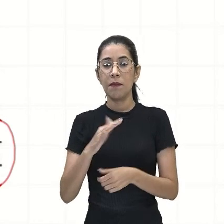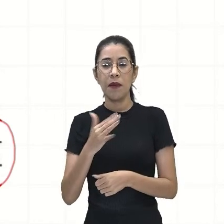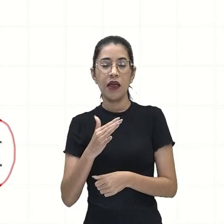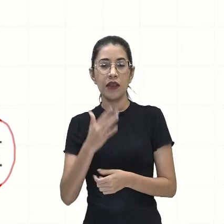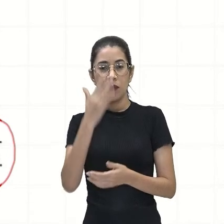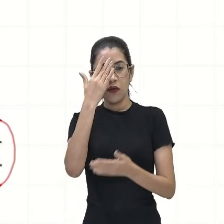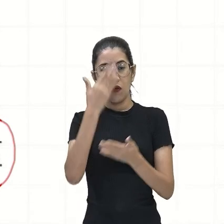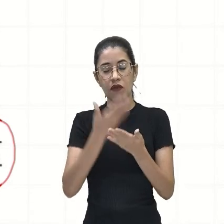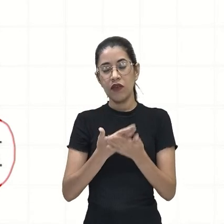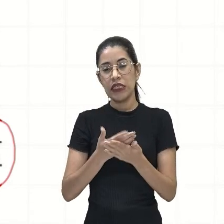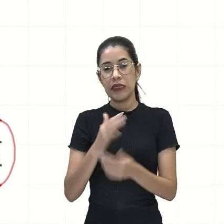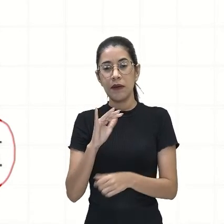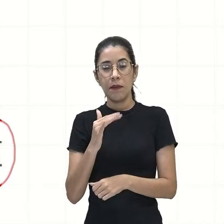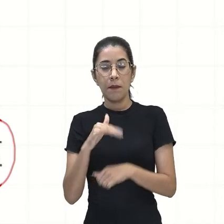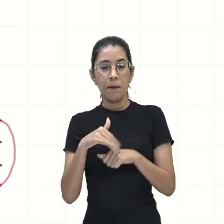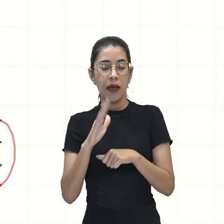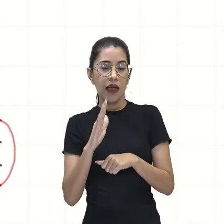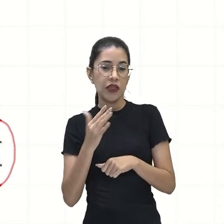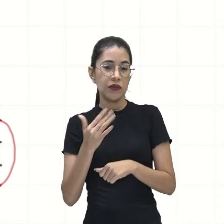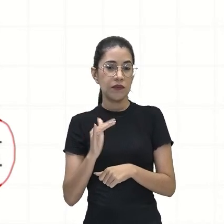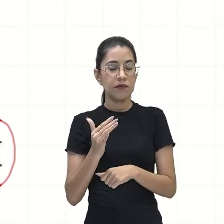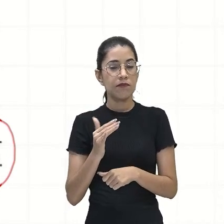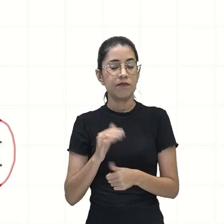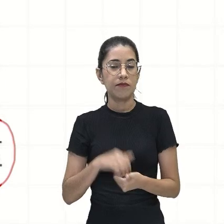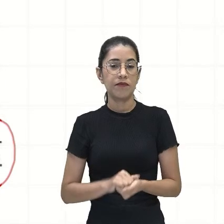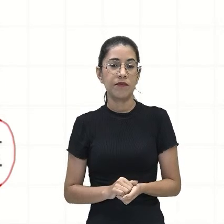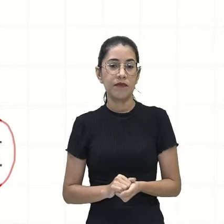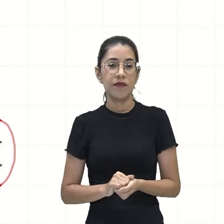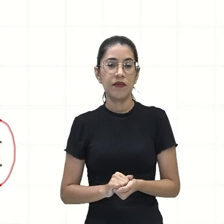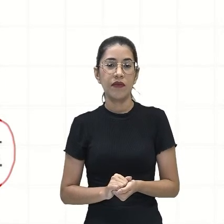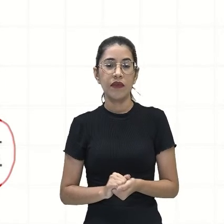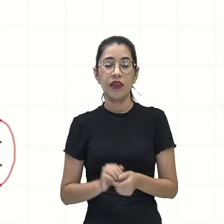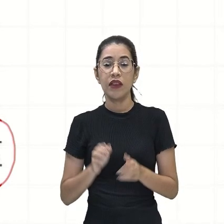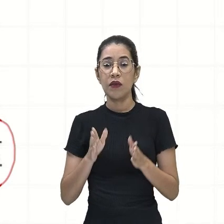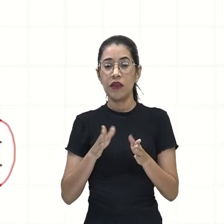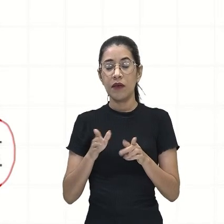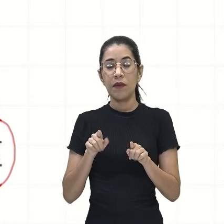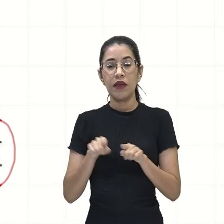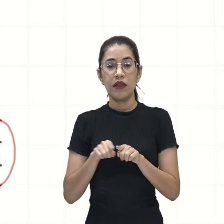confiança. Então, a média de confiança aqui no período dessa pesquisa,